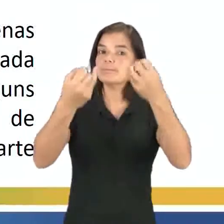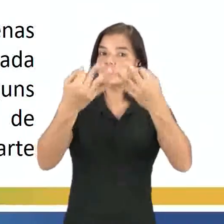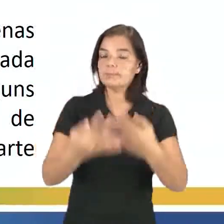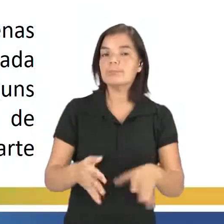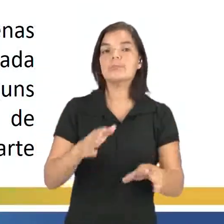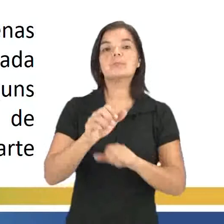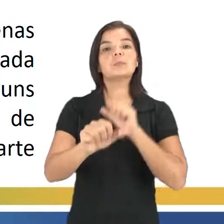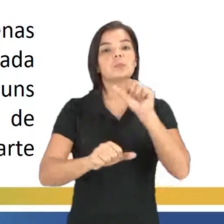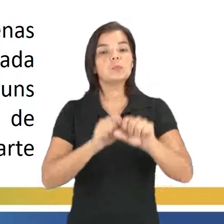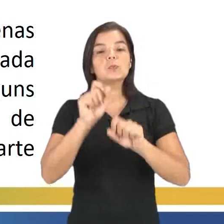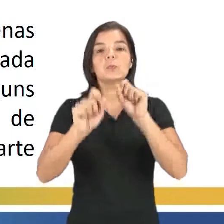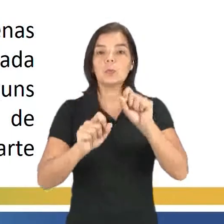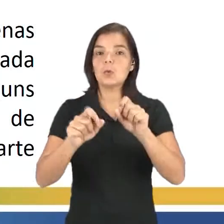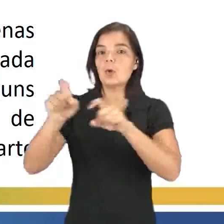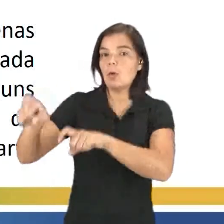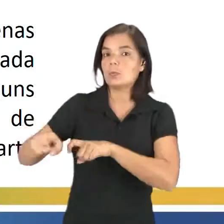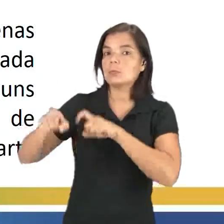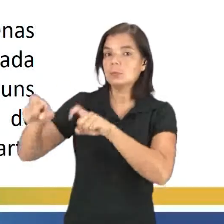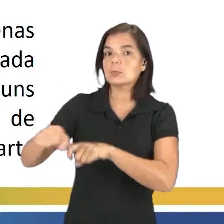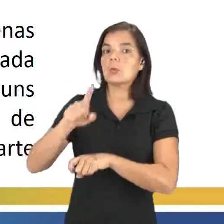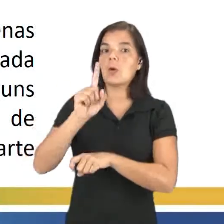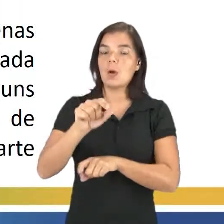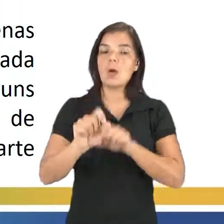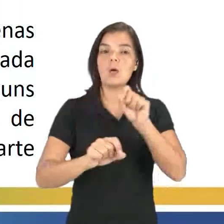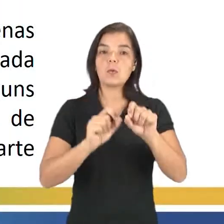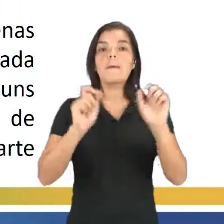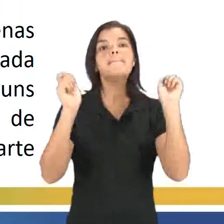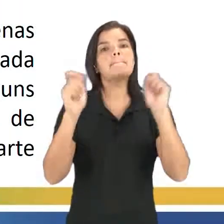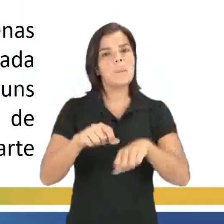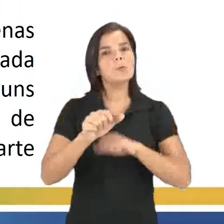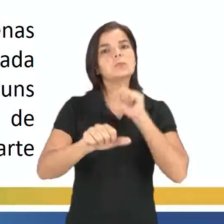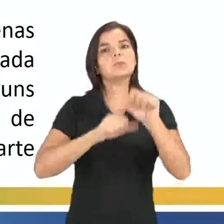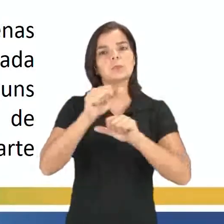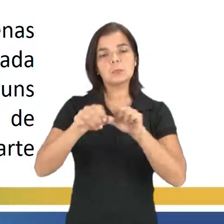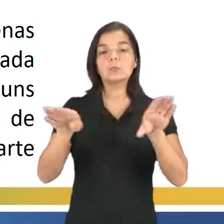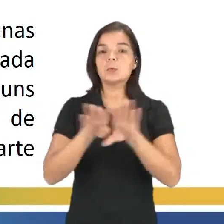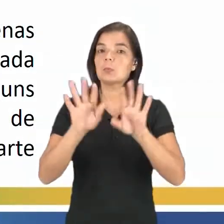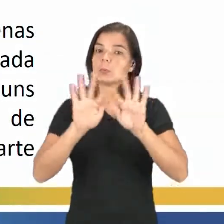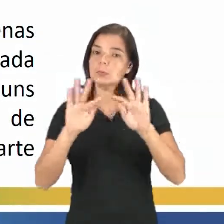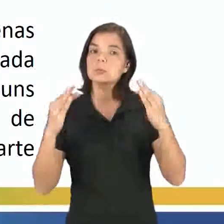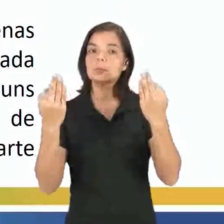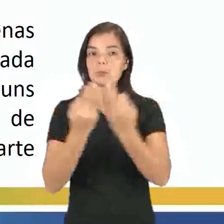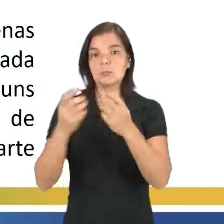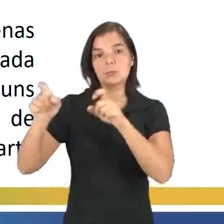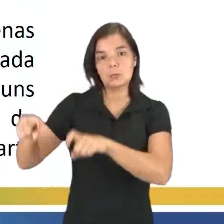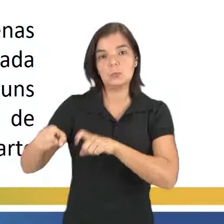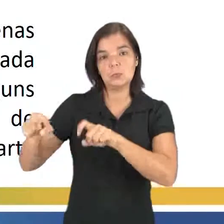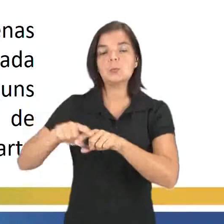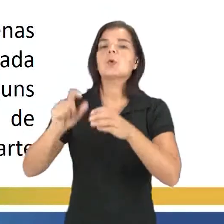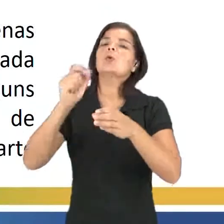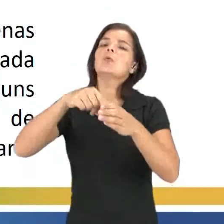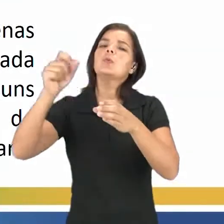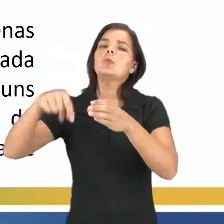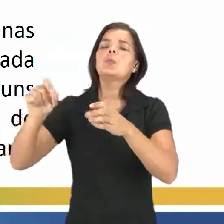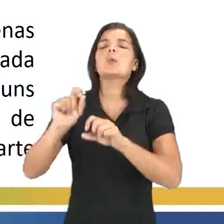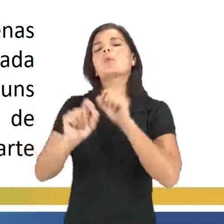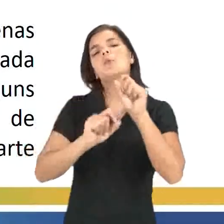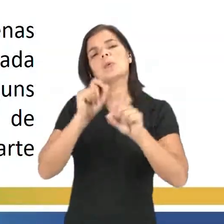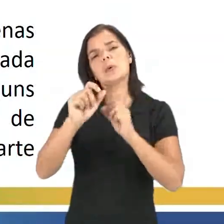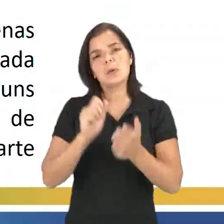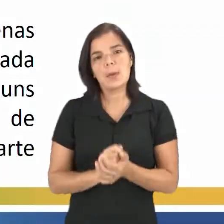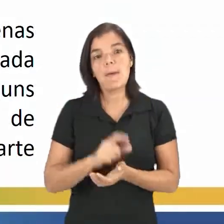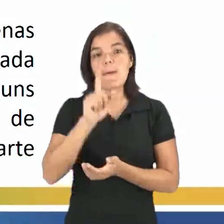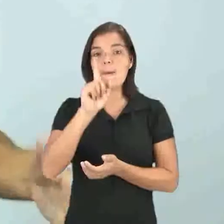essas transformações rurais, ela pode ser transformada na agricultura familiar, né? O que é a agricultura de familiar?